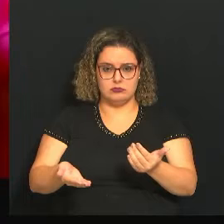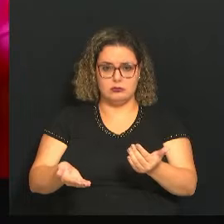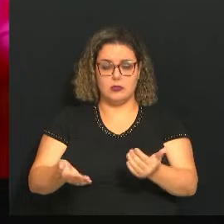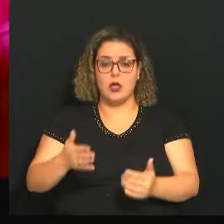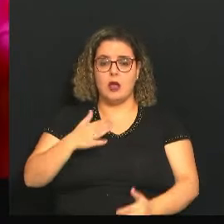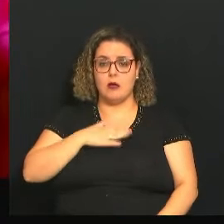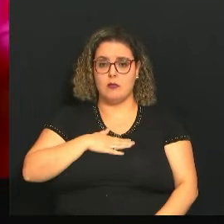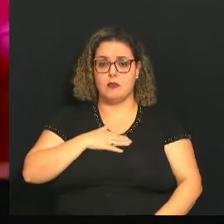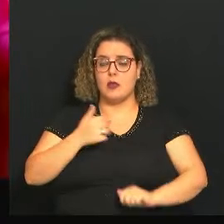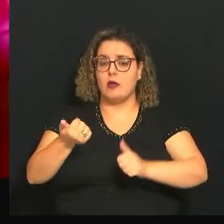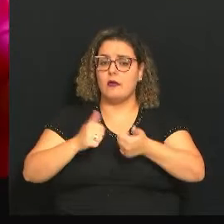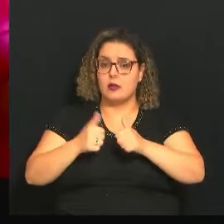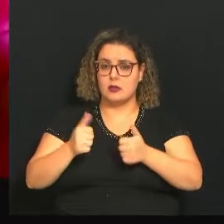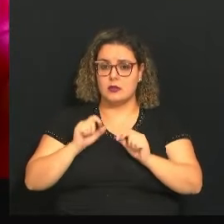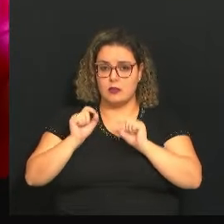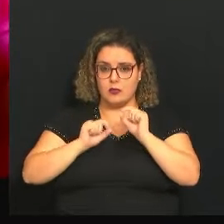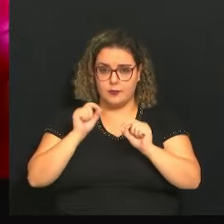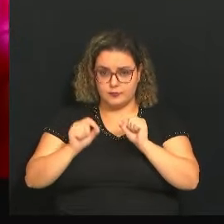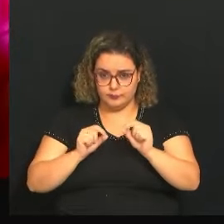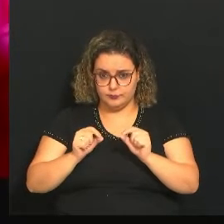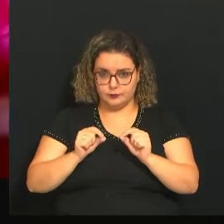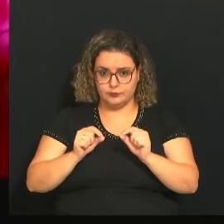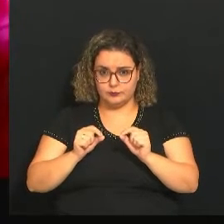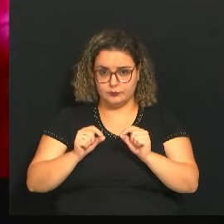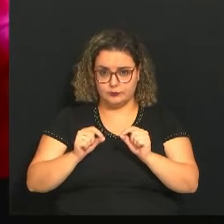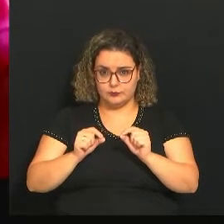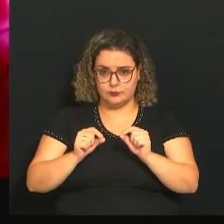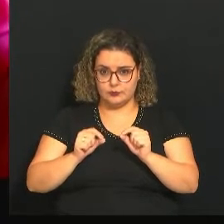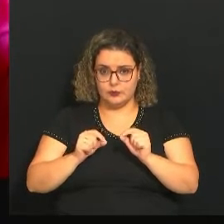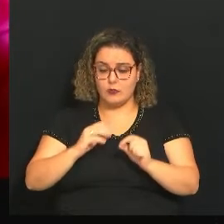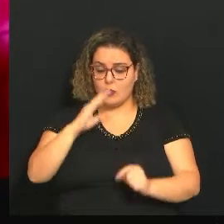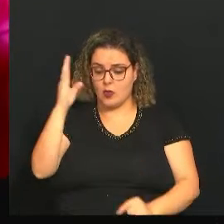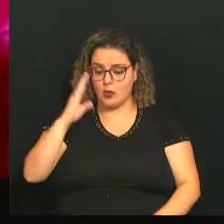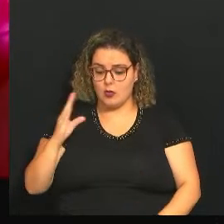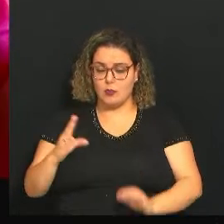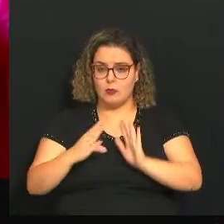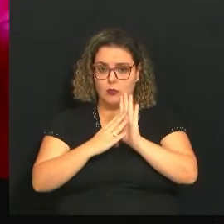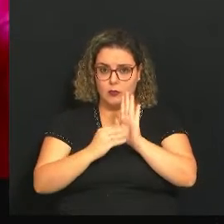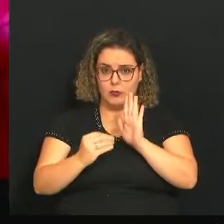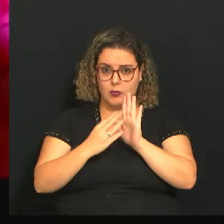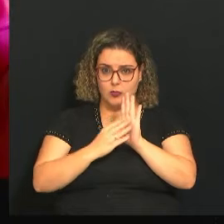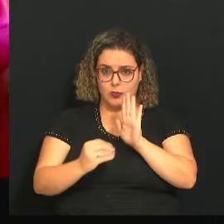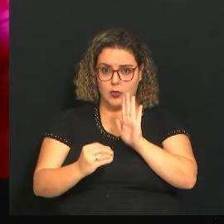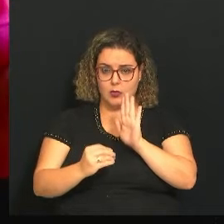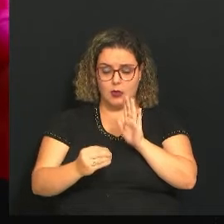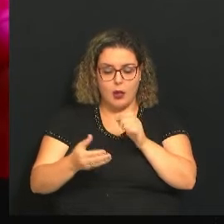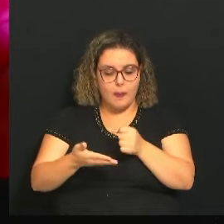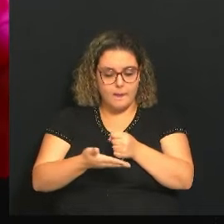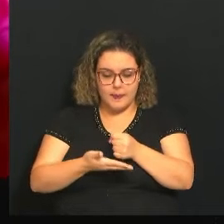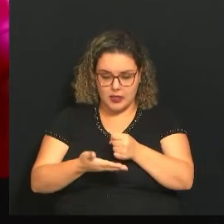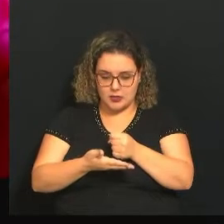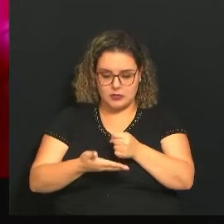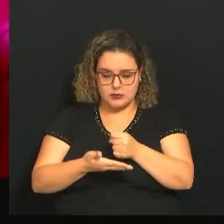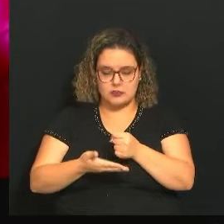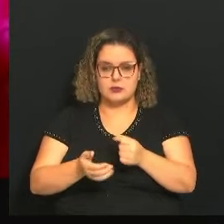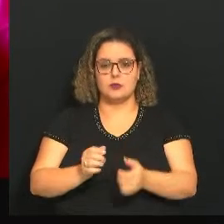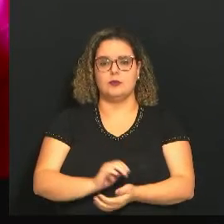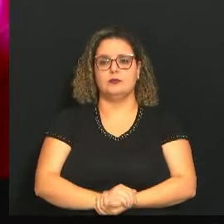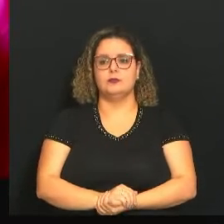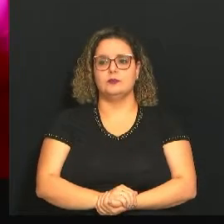é que, assim, vem sendo implantado no Brasil um modelo de Estado mínimo, né? Que é o Estado neoliberal,